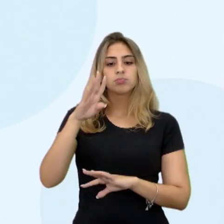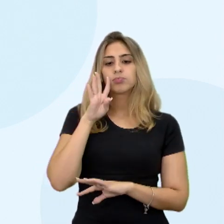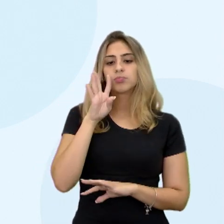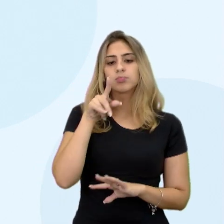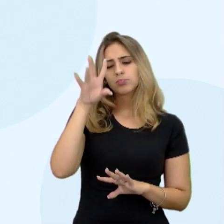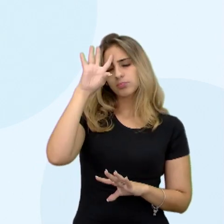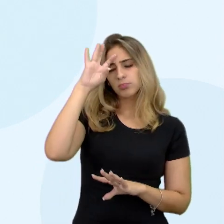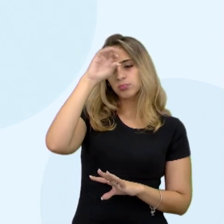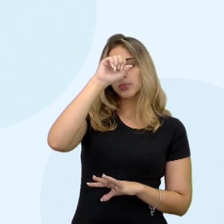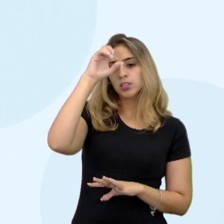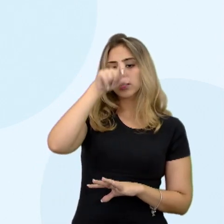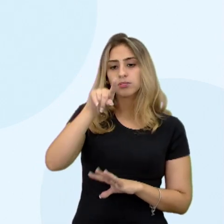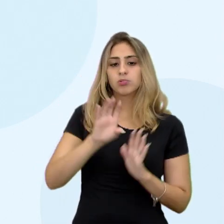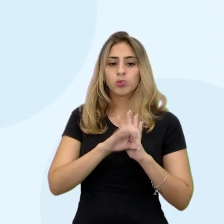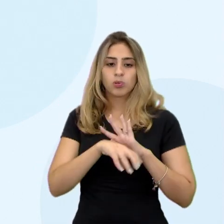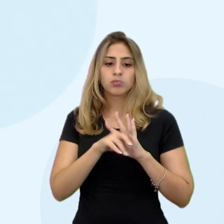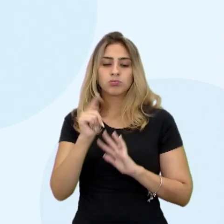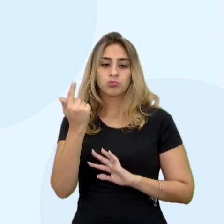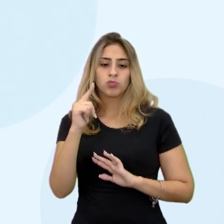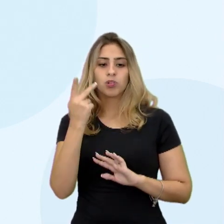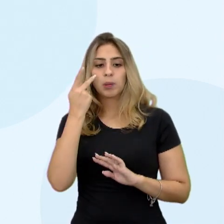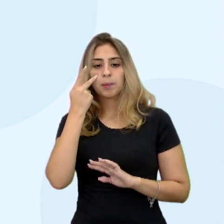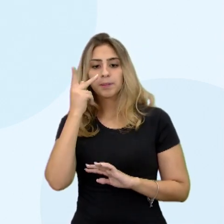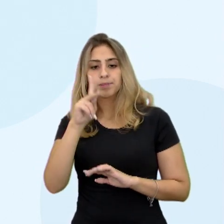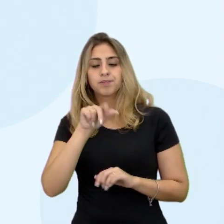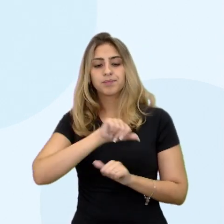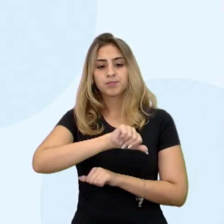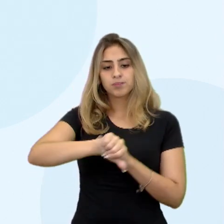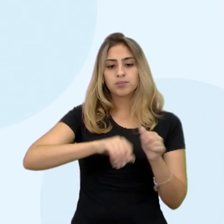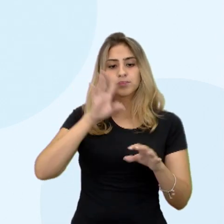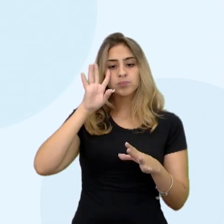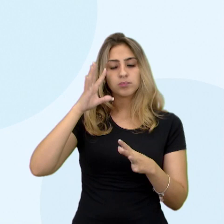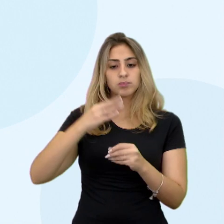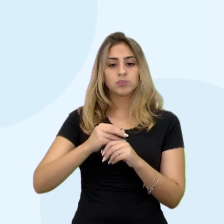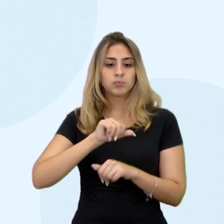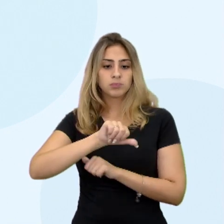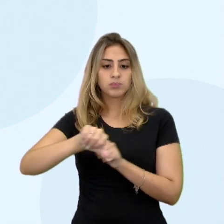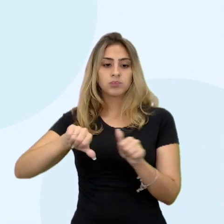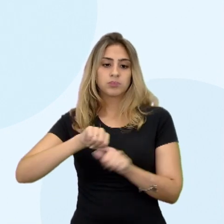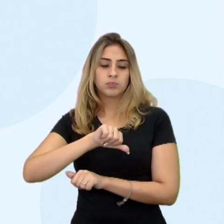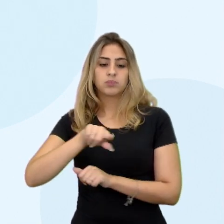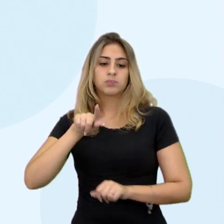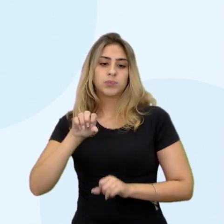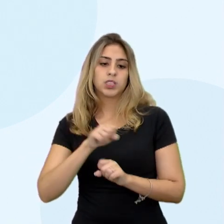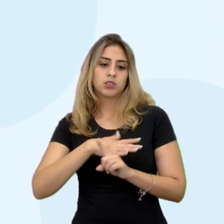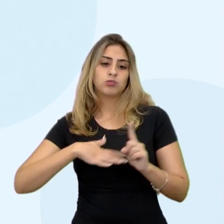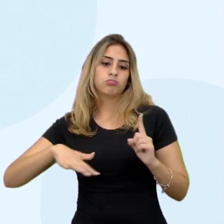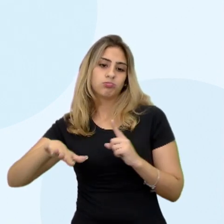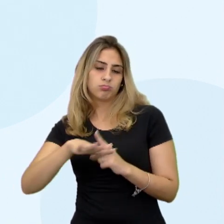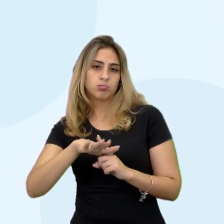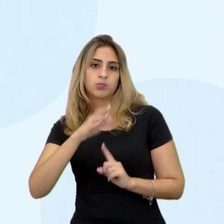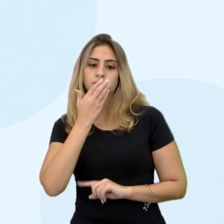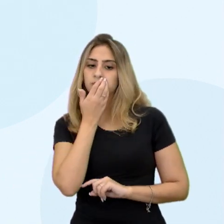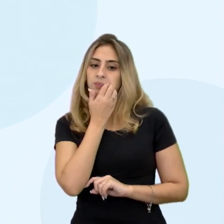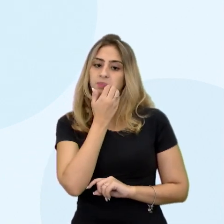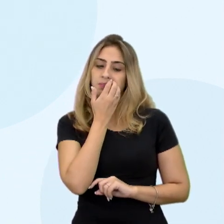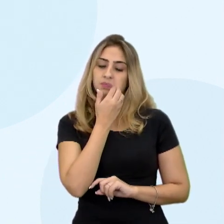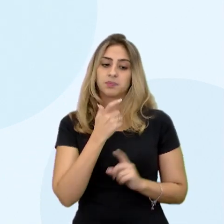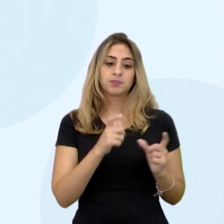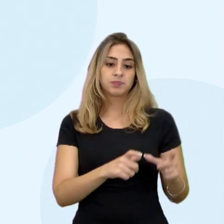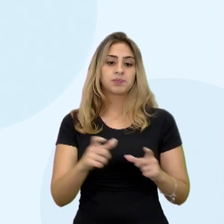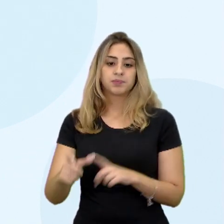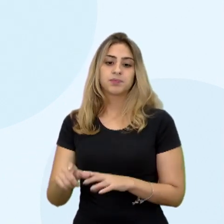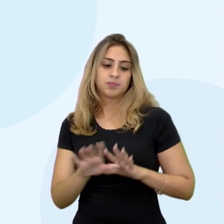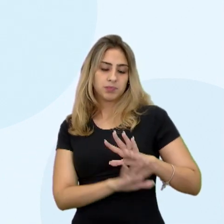apreender assim, esses conceitos geográficos para a compreensão das transformações na sociedade, território